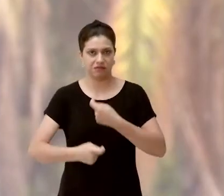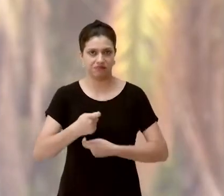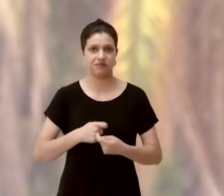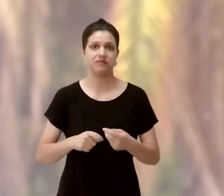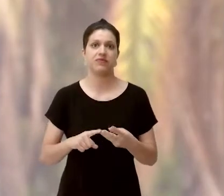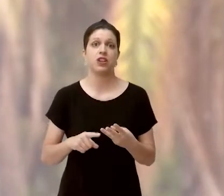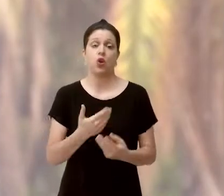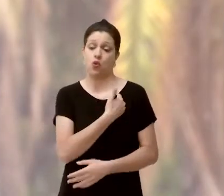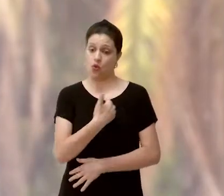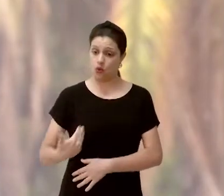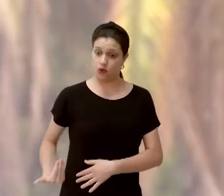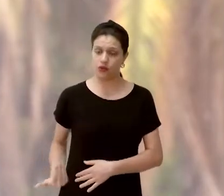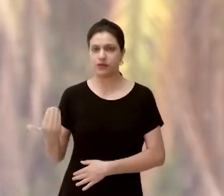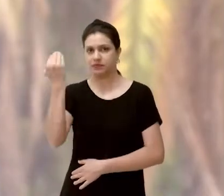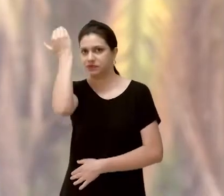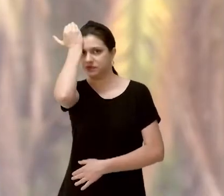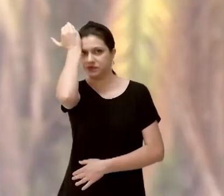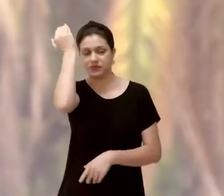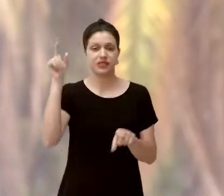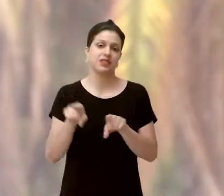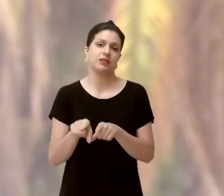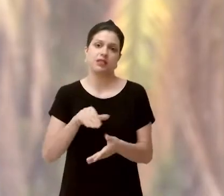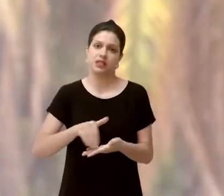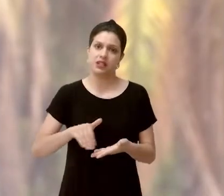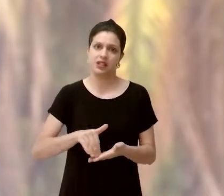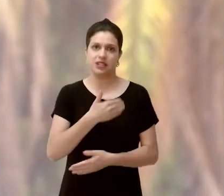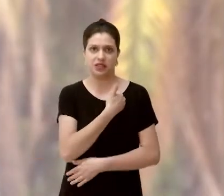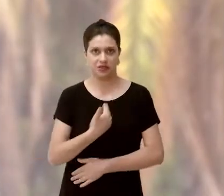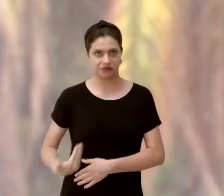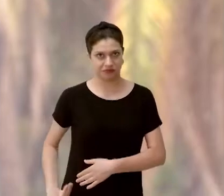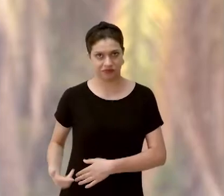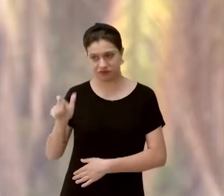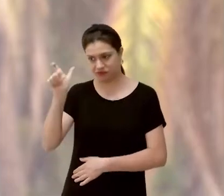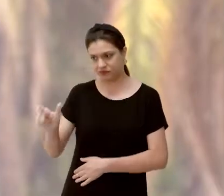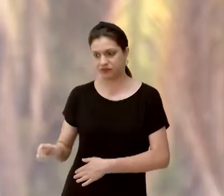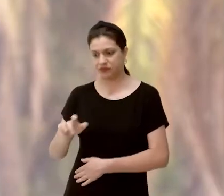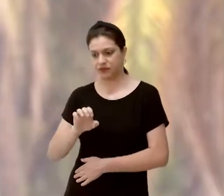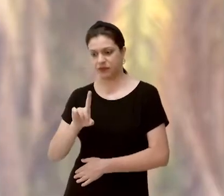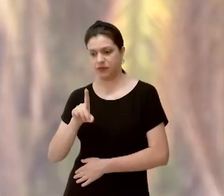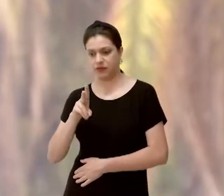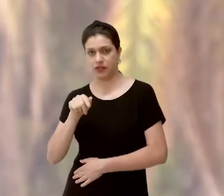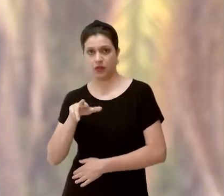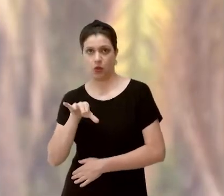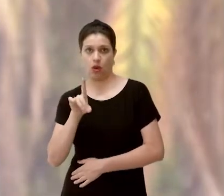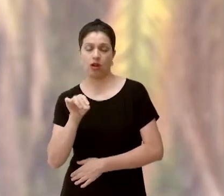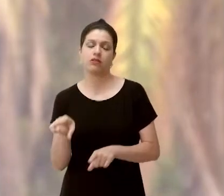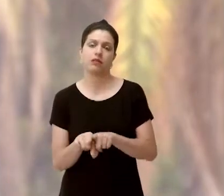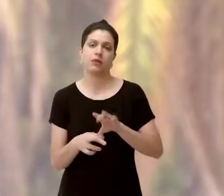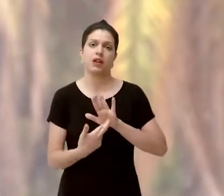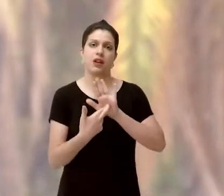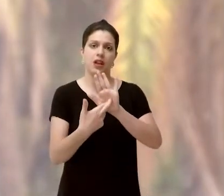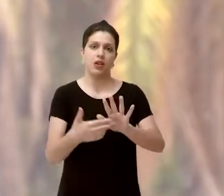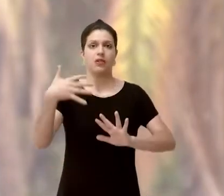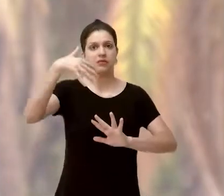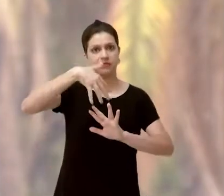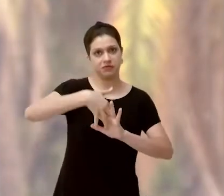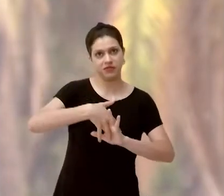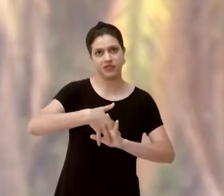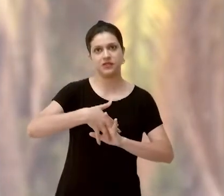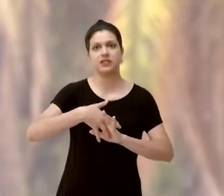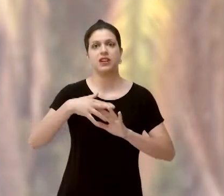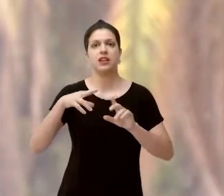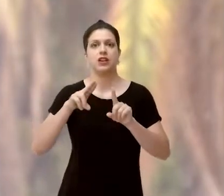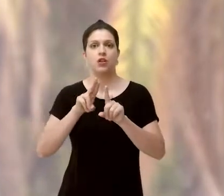técnicos administrativos, o governador Reinaldo Azambuja e o secretário de governo Eduardo Riedel. Representantes da